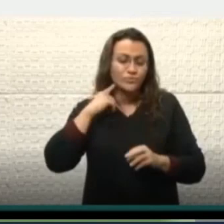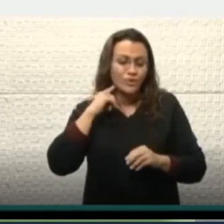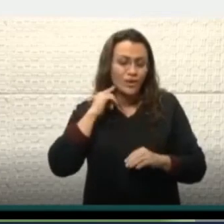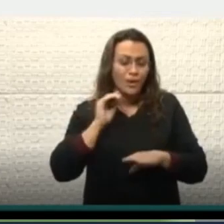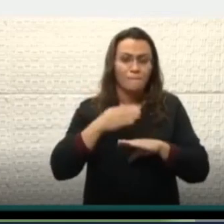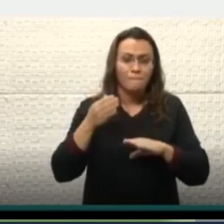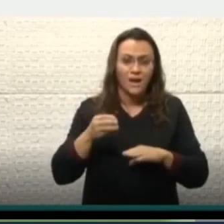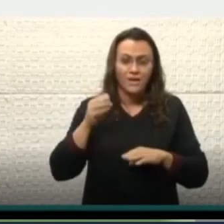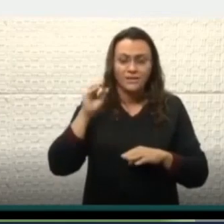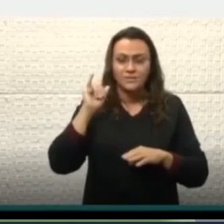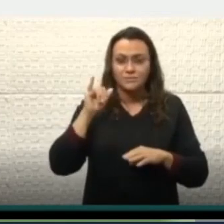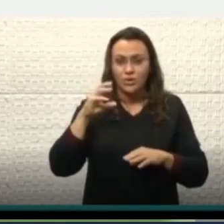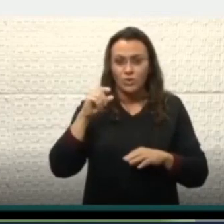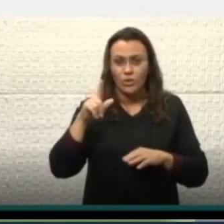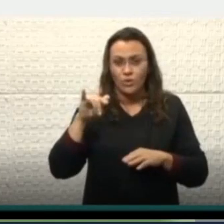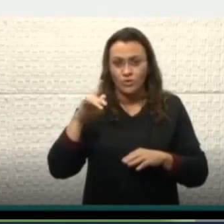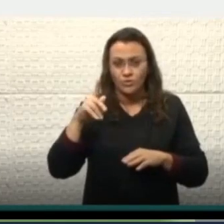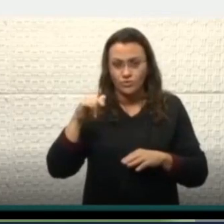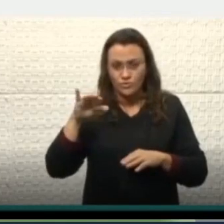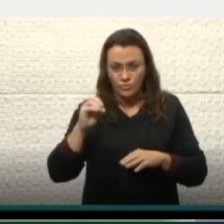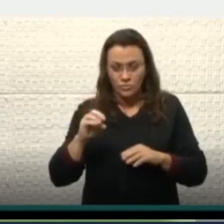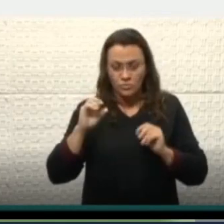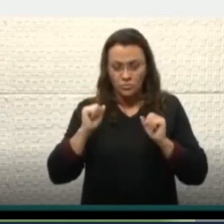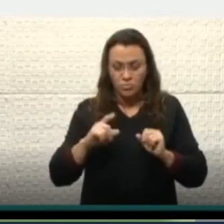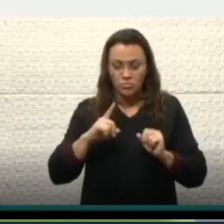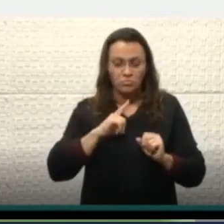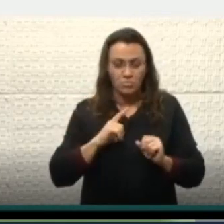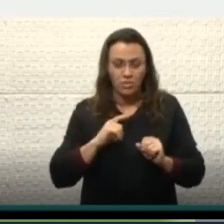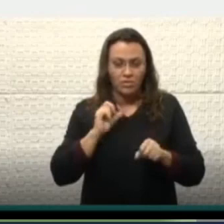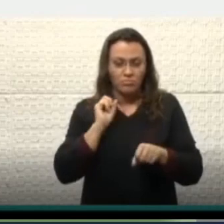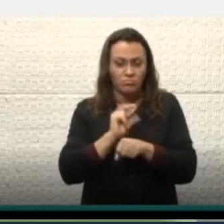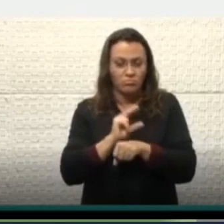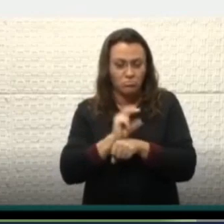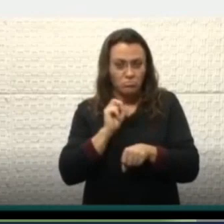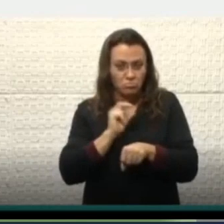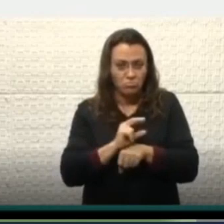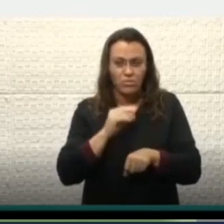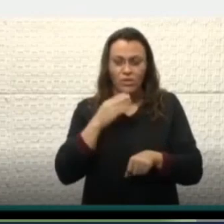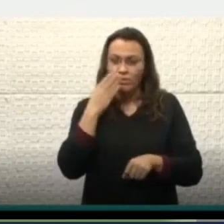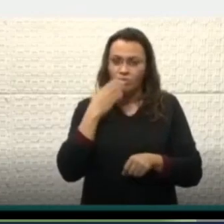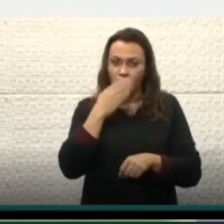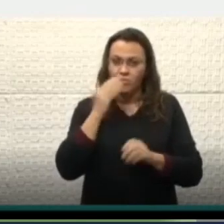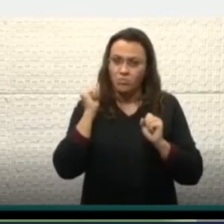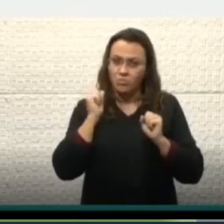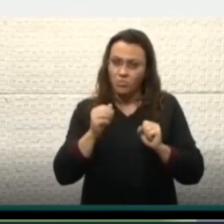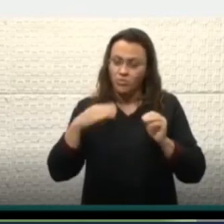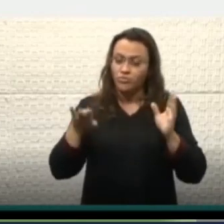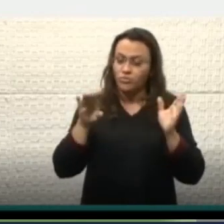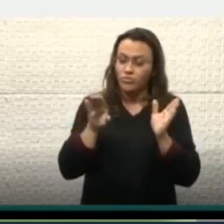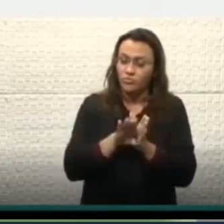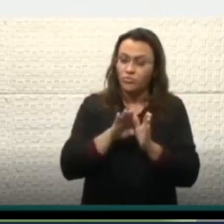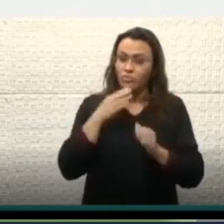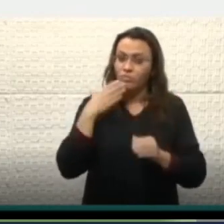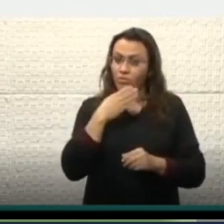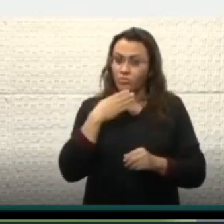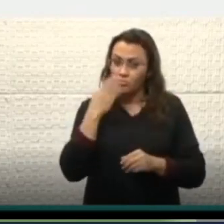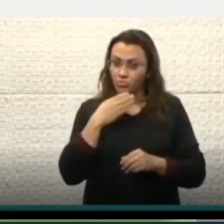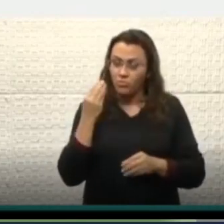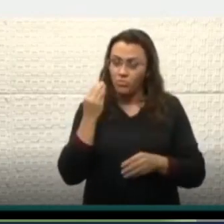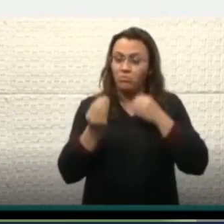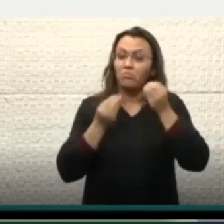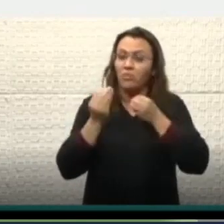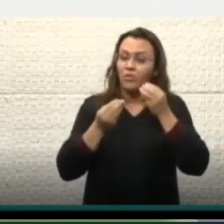um componente biológico que está, portanto, contaminando esse açúcar. E, de alguma forma, ele chegou aí. Então,